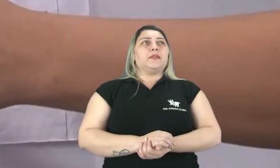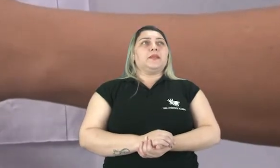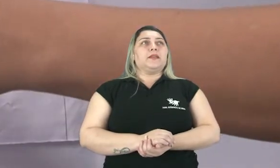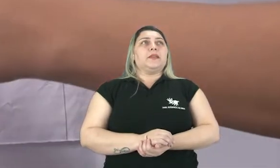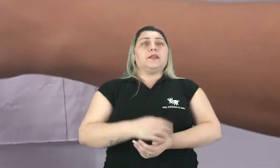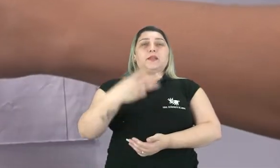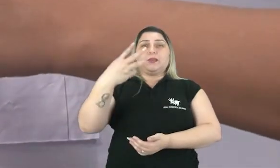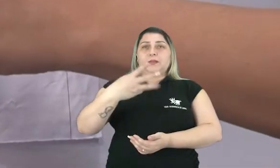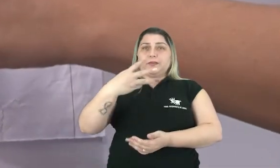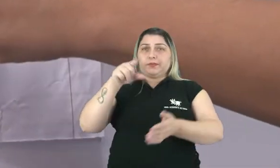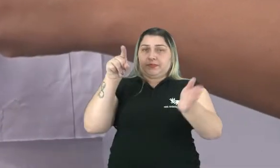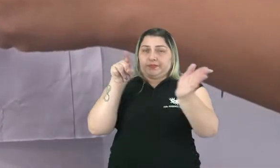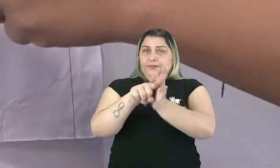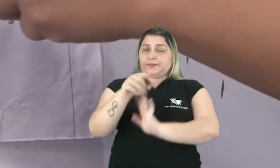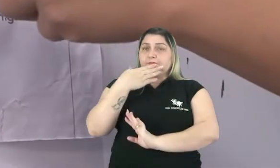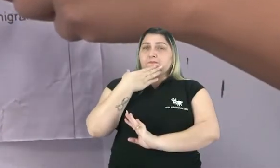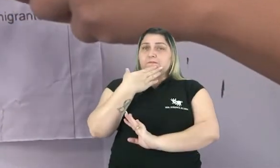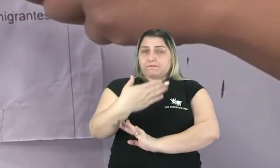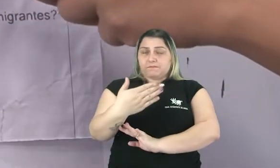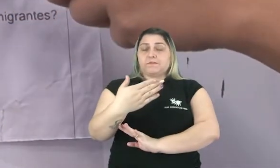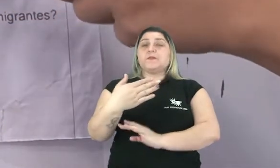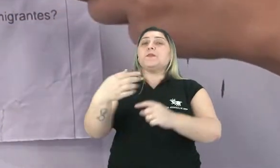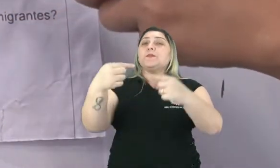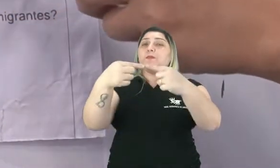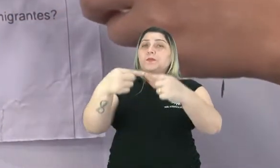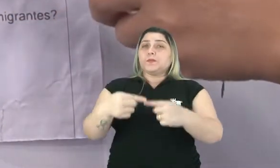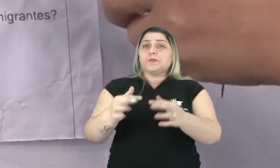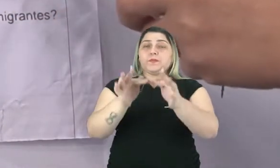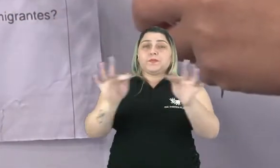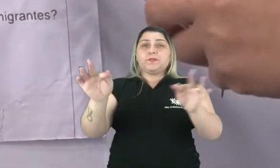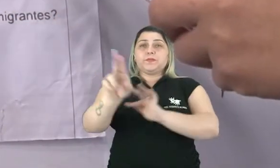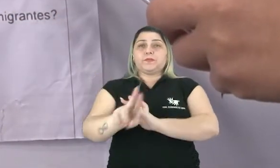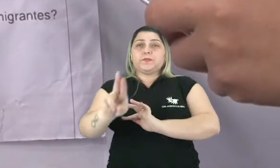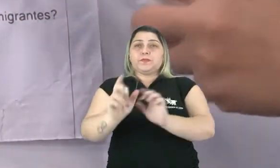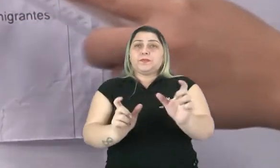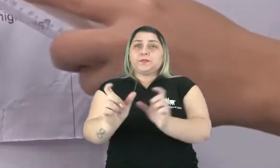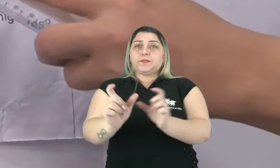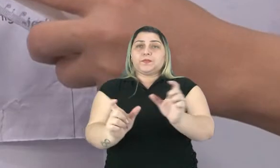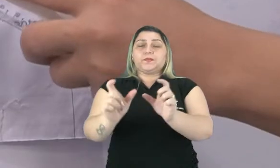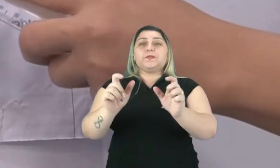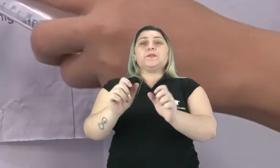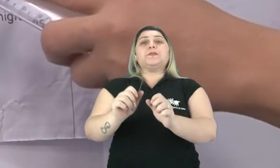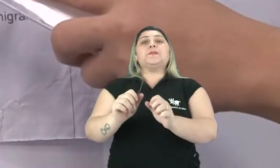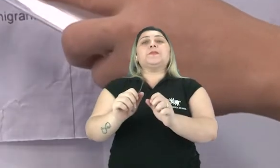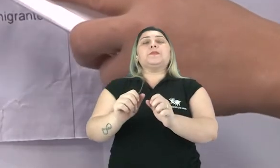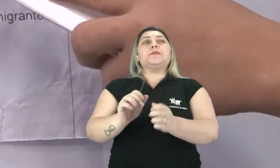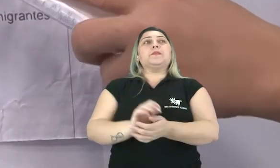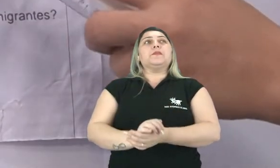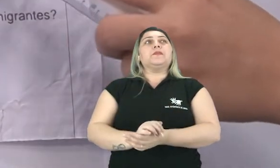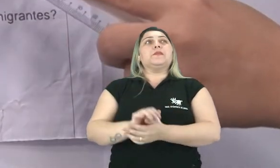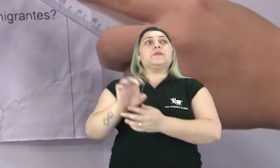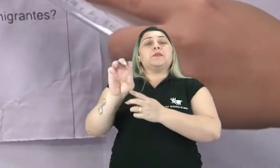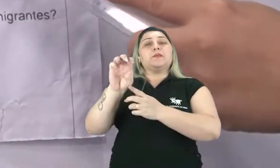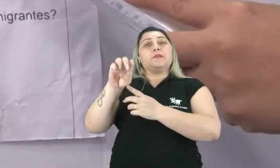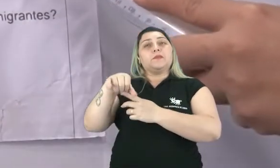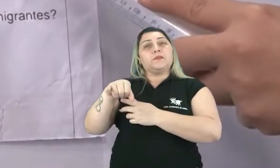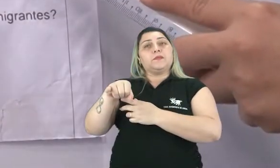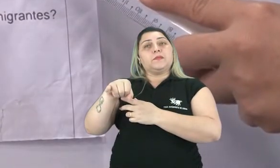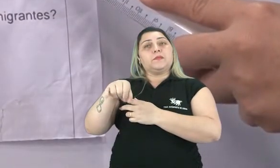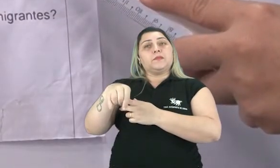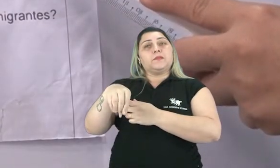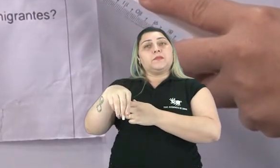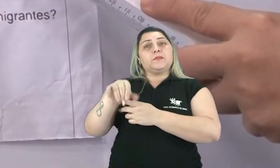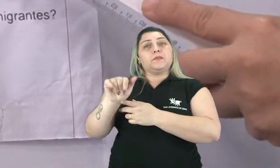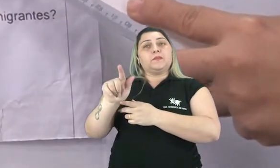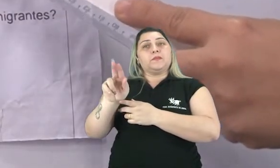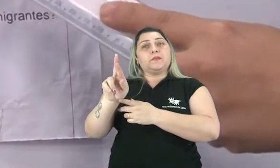Na terceira questão, ele pede que complete corretamente as frases usando as palavras do quadro. Eu vou usar imigrantes e